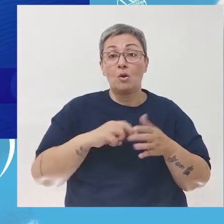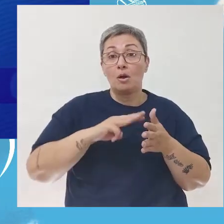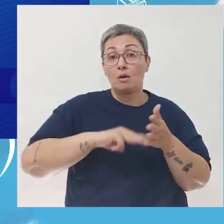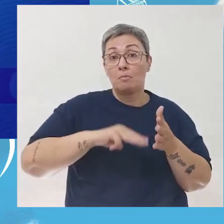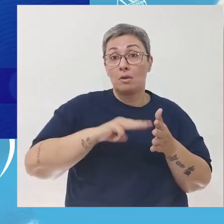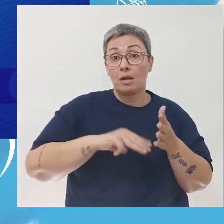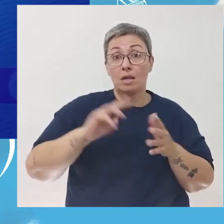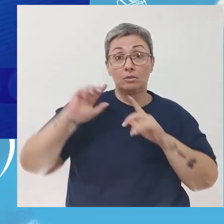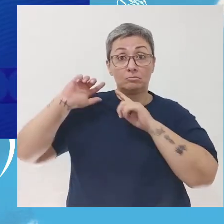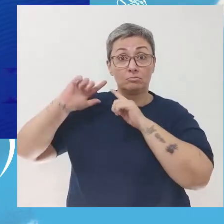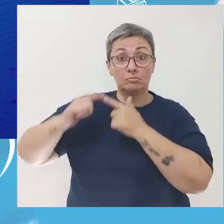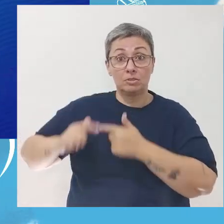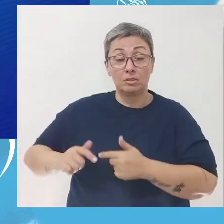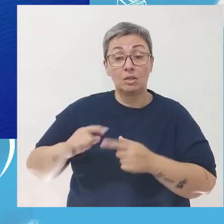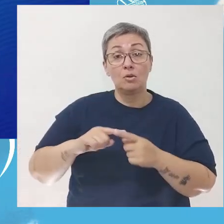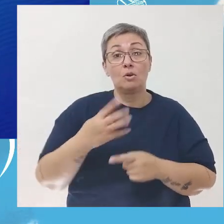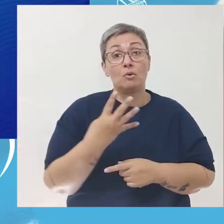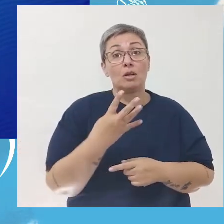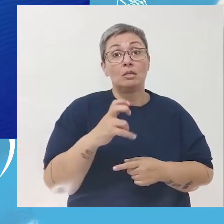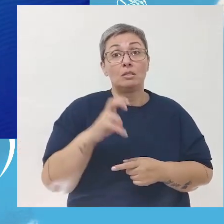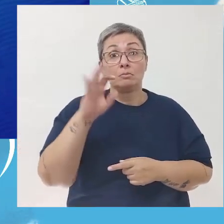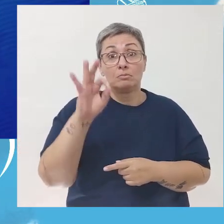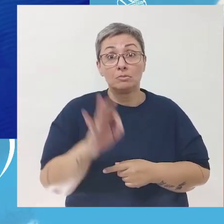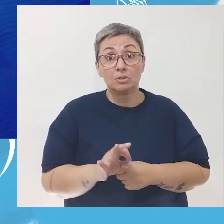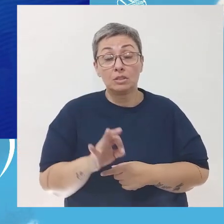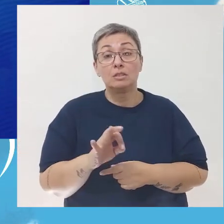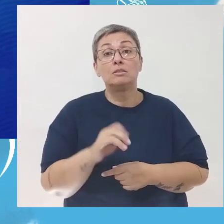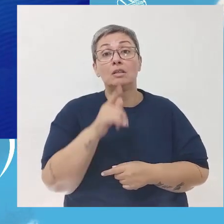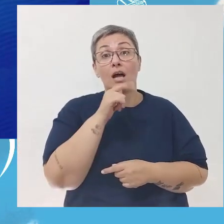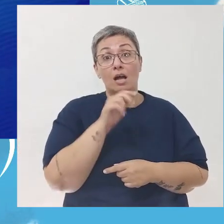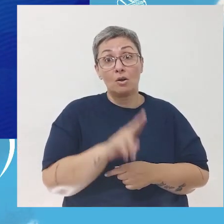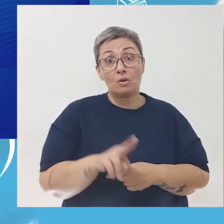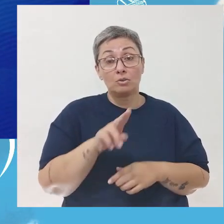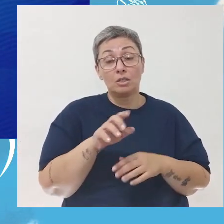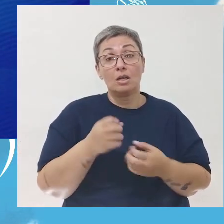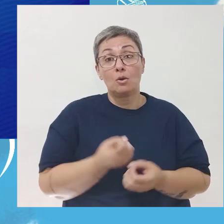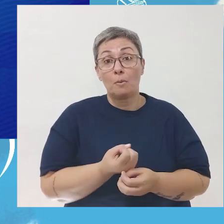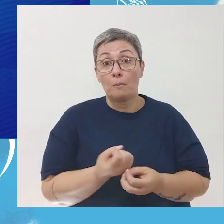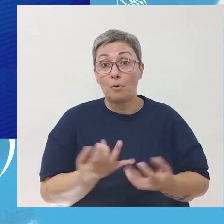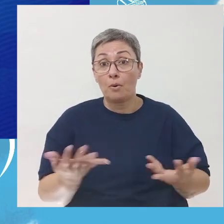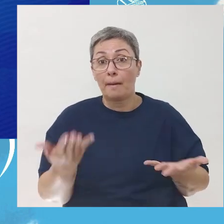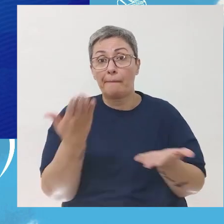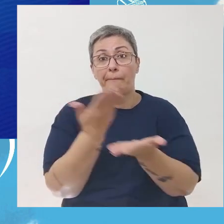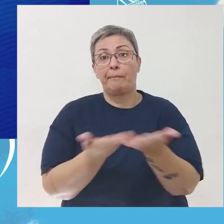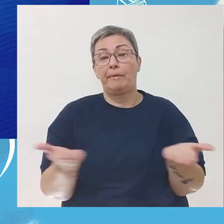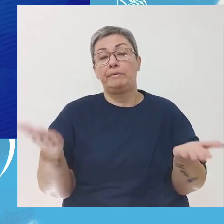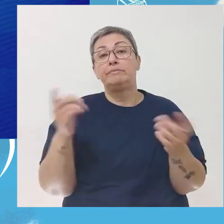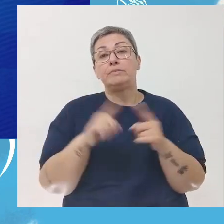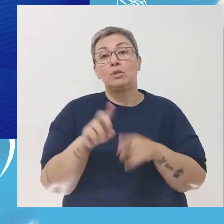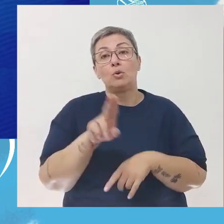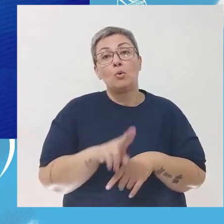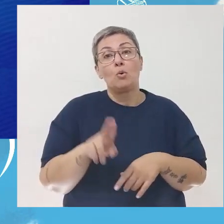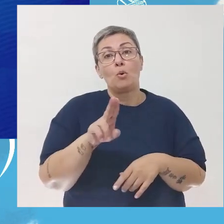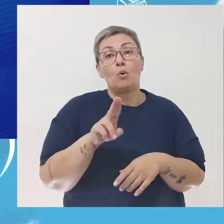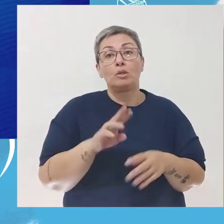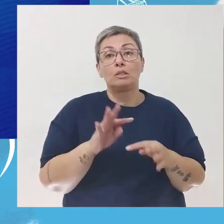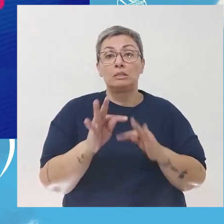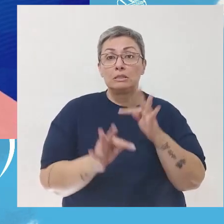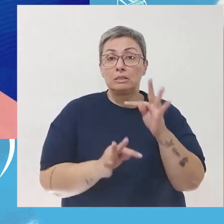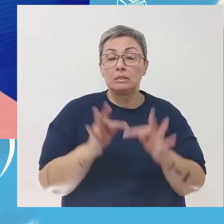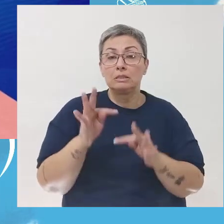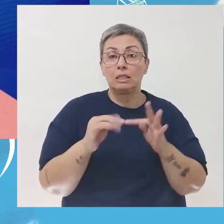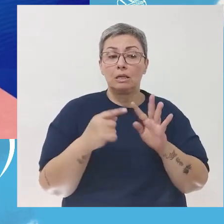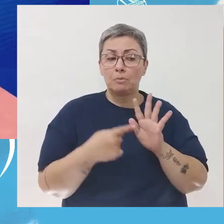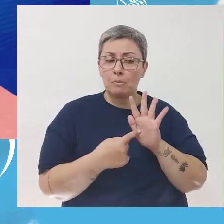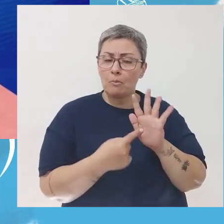métodos tradicionais, até 45% da água utilizada para irrigação é perdida. Uso de técnicas simples